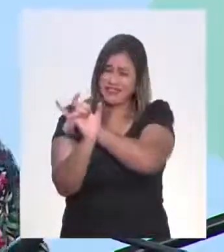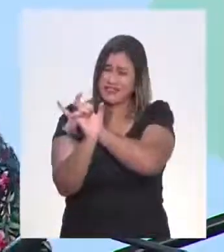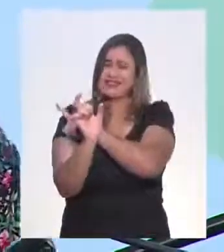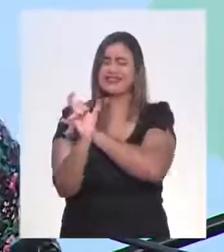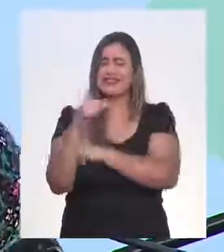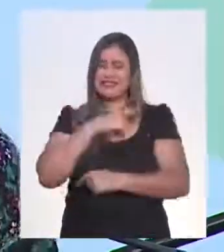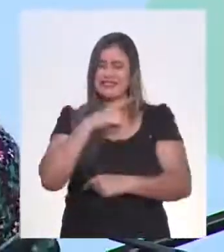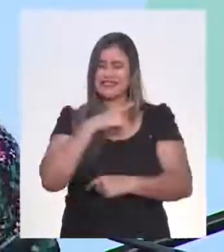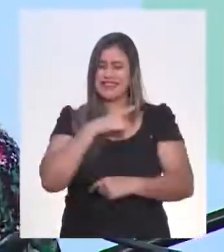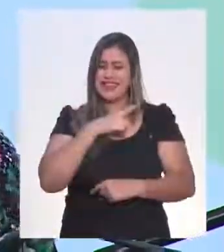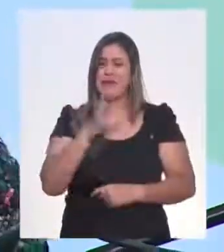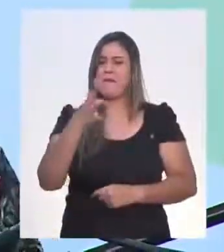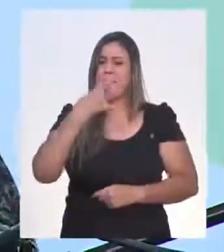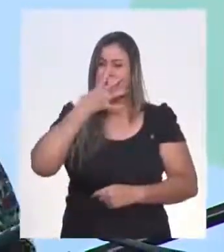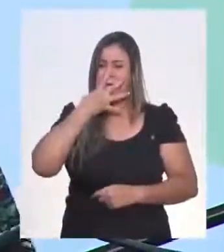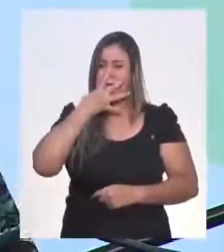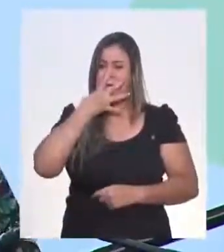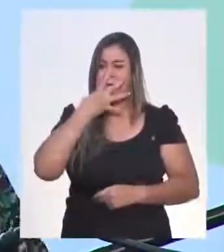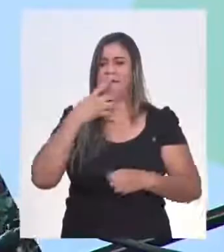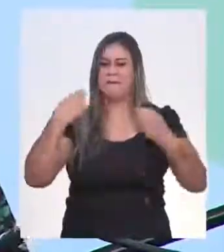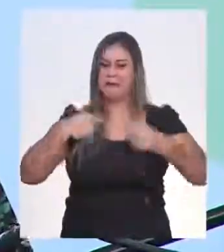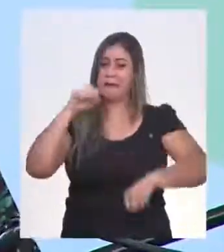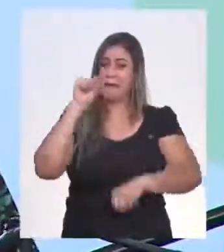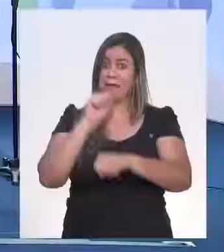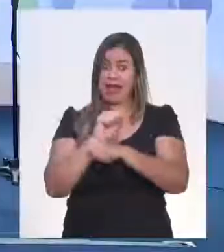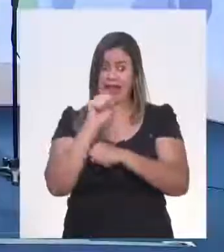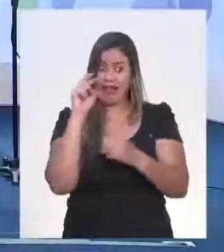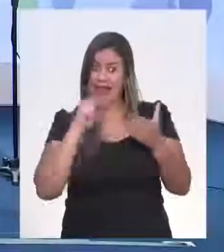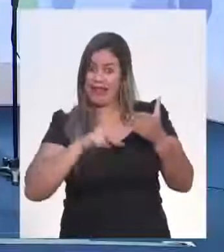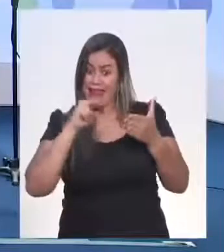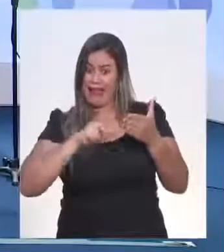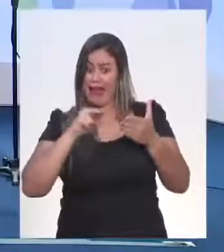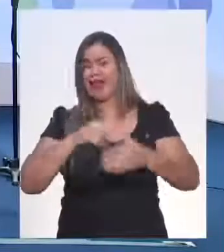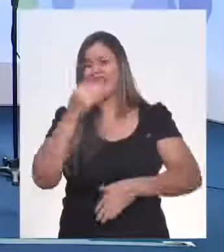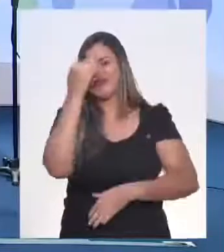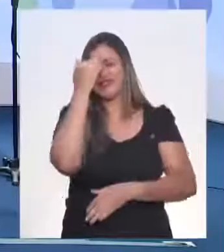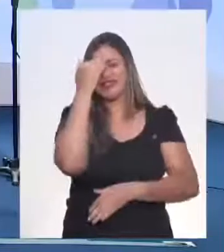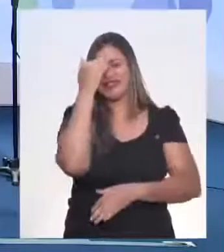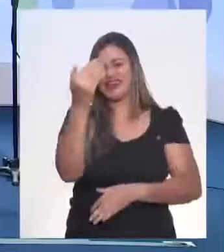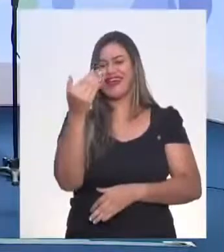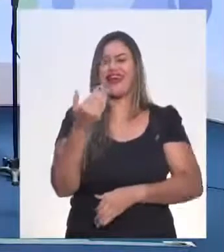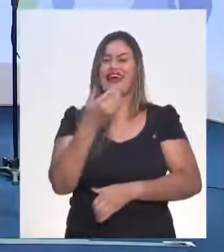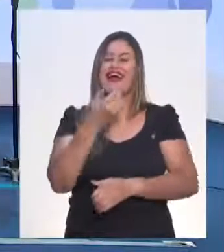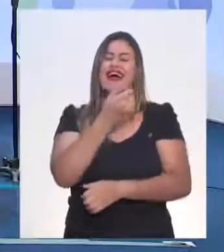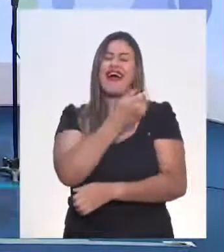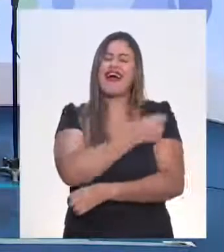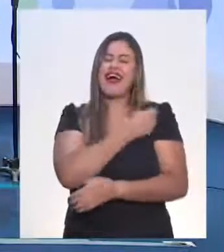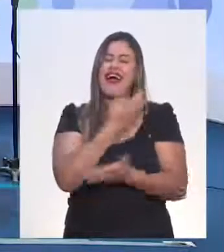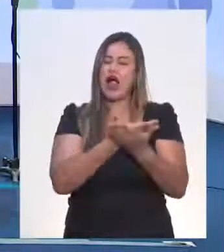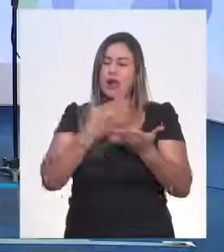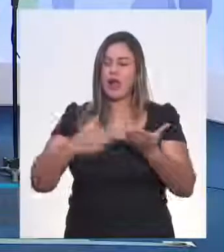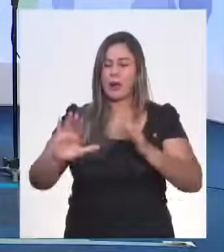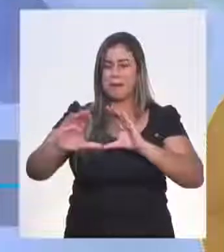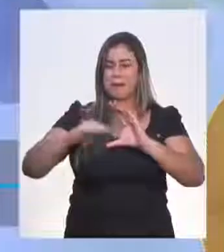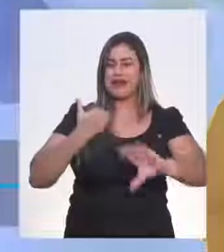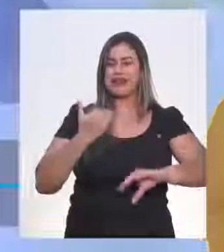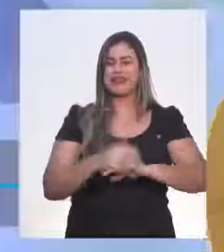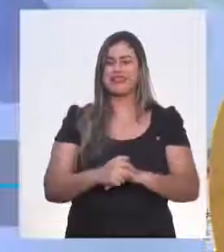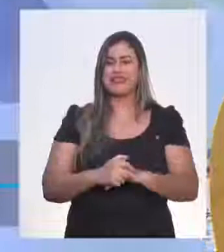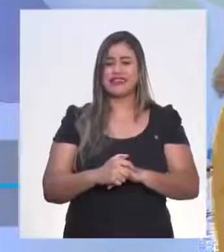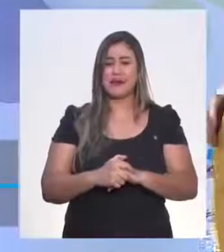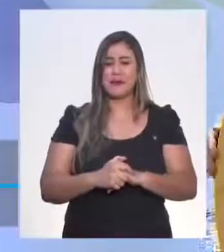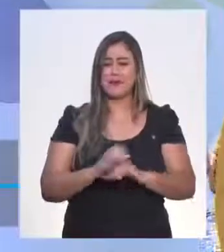constitucionalissimamente Eu fiquei impressionado tive que parar para ler essa palavra muito obrigado o aluno que mandou nossas conhecimento aqui para gente